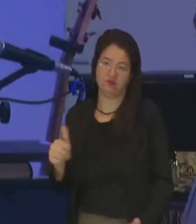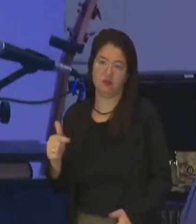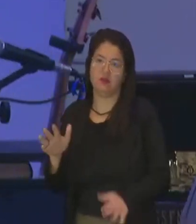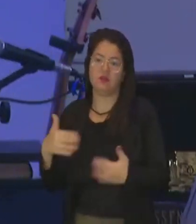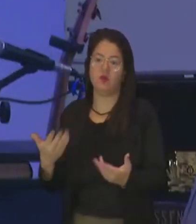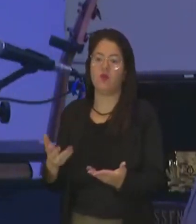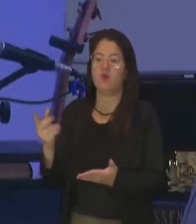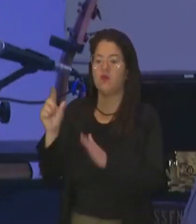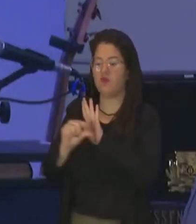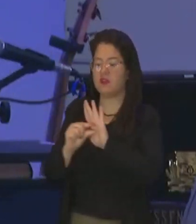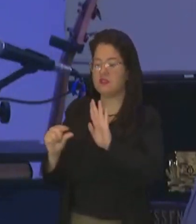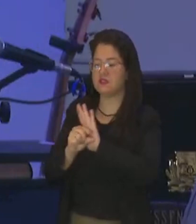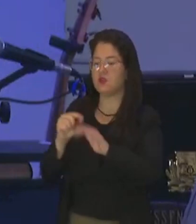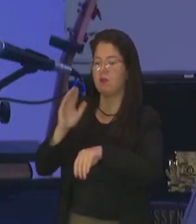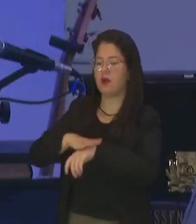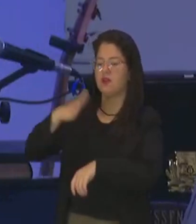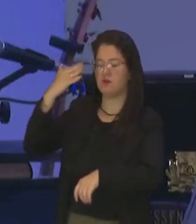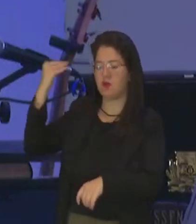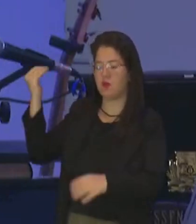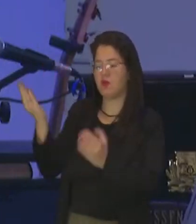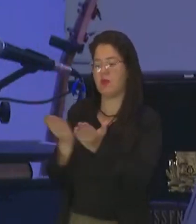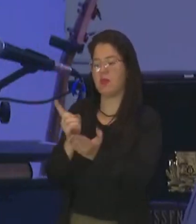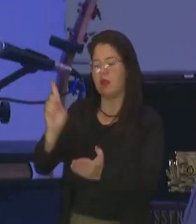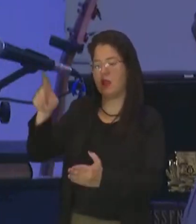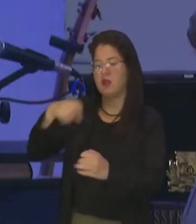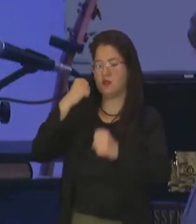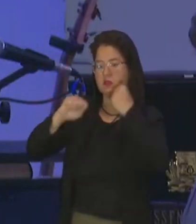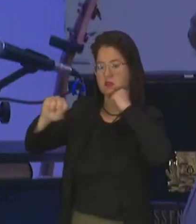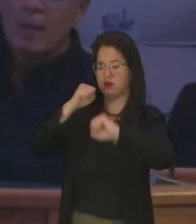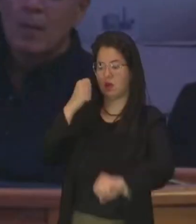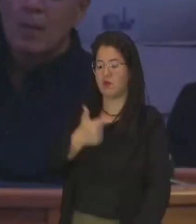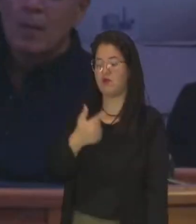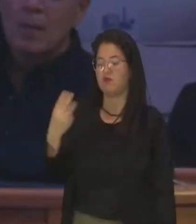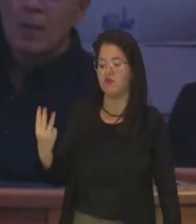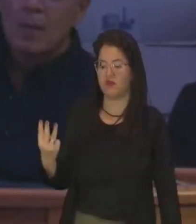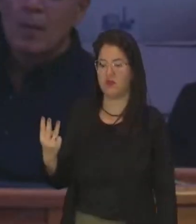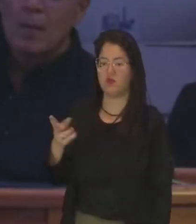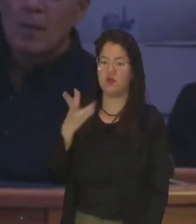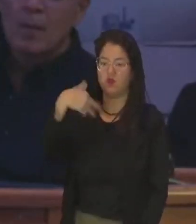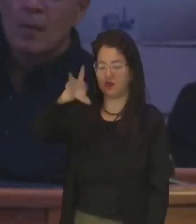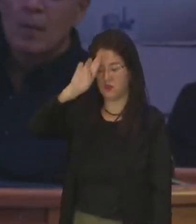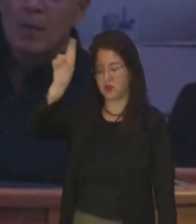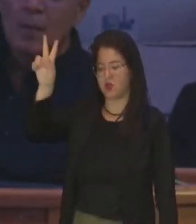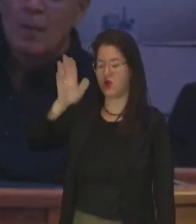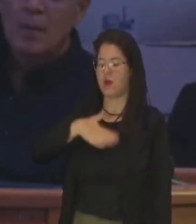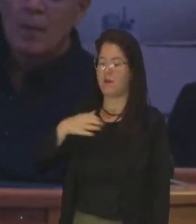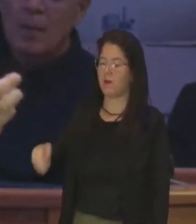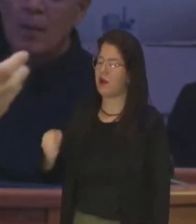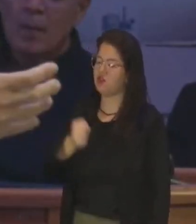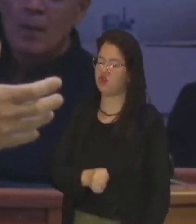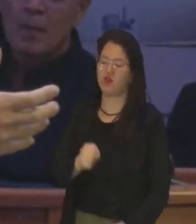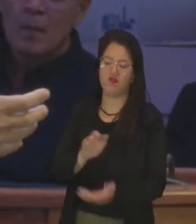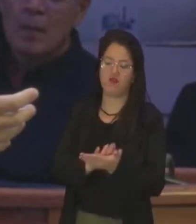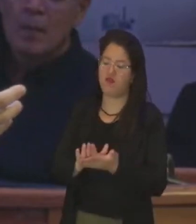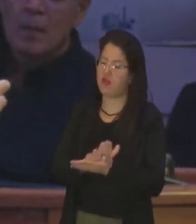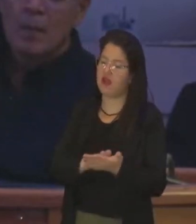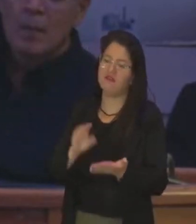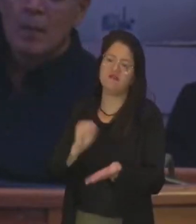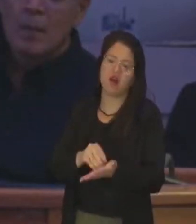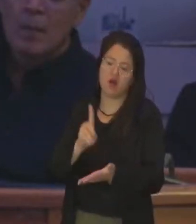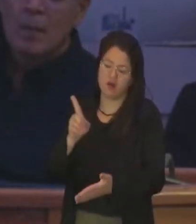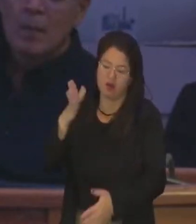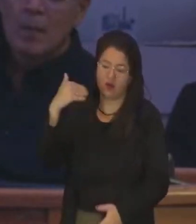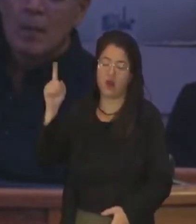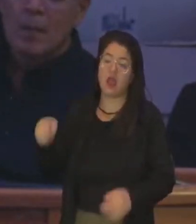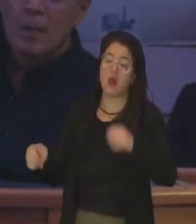mais conhecido da Bíblia, que é Salmo 23, 1, o Senhor é meu pastor e nada me faltará. Esse pastor é um